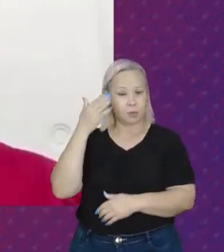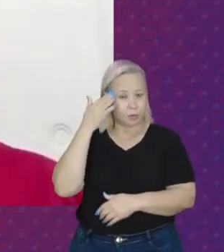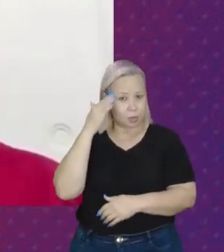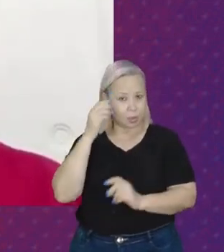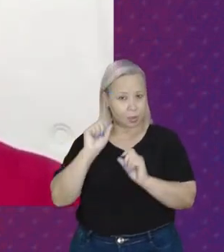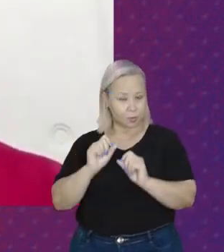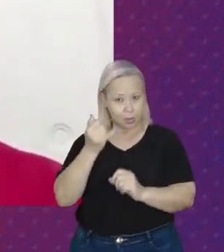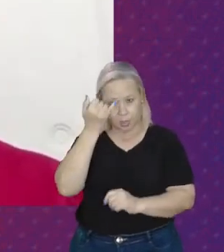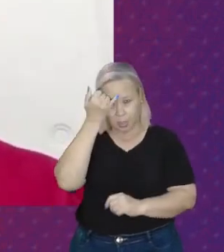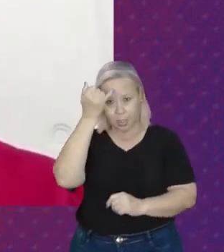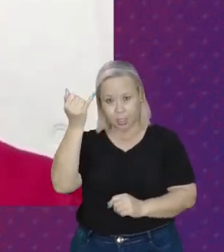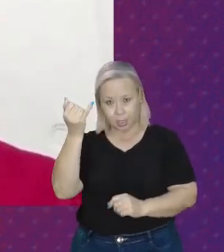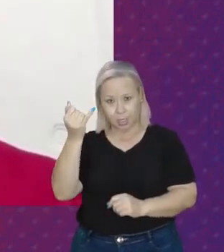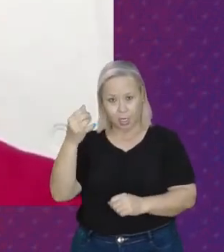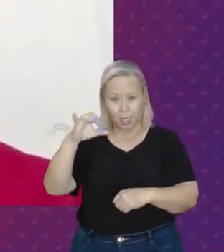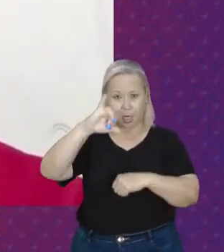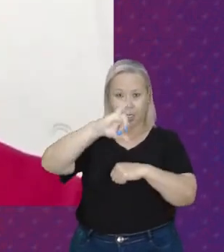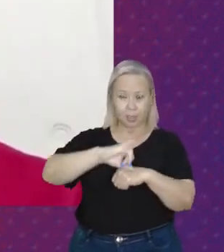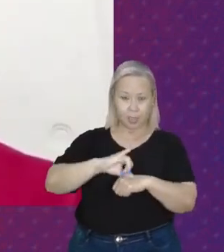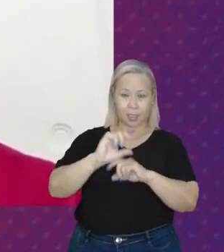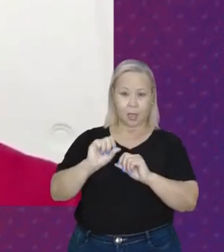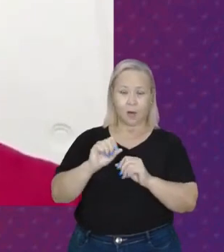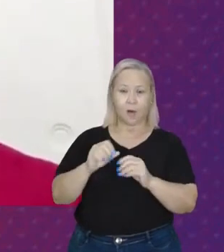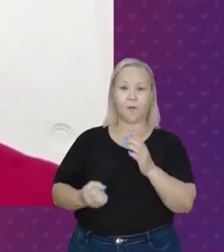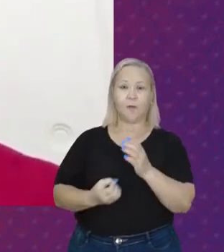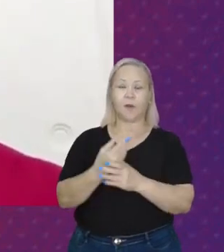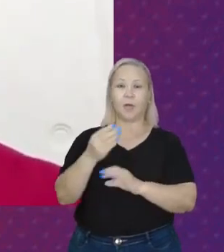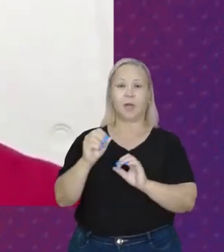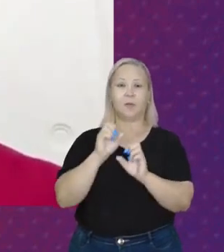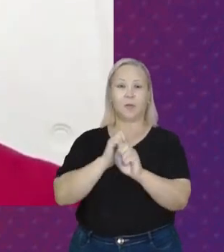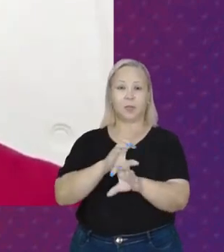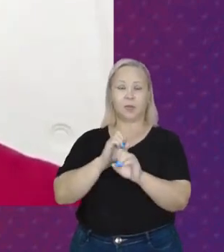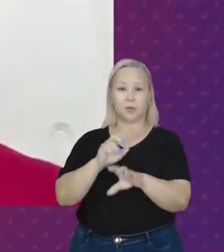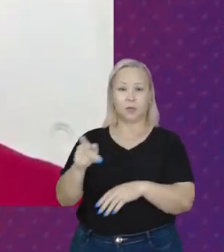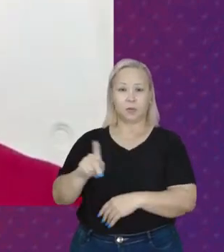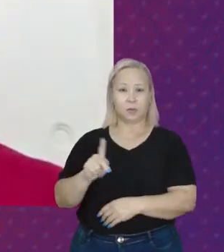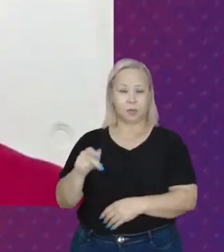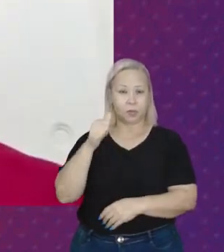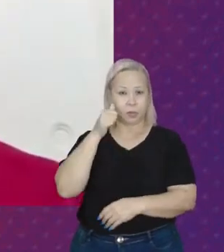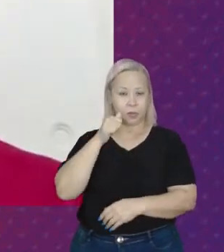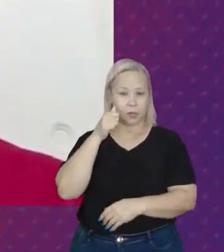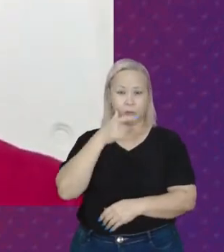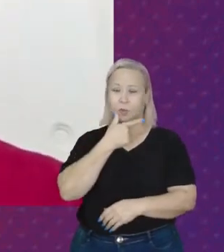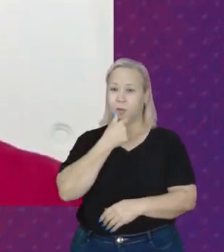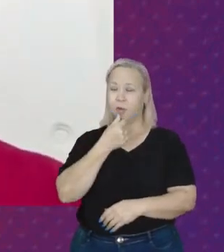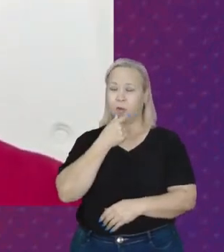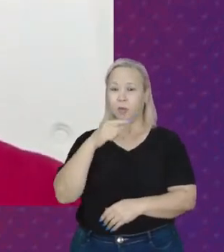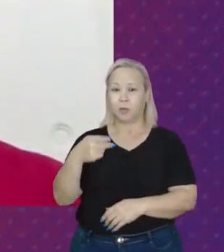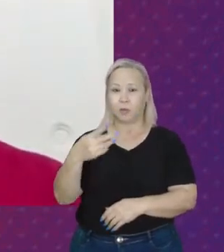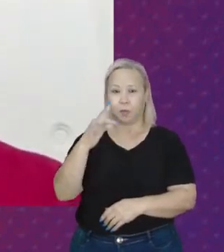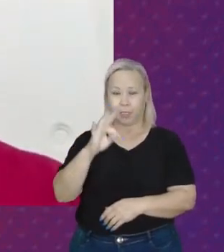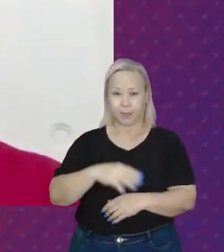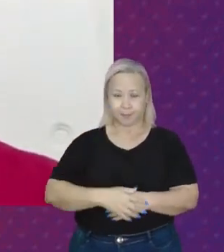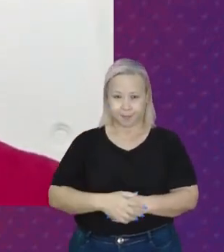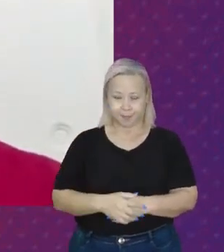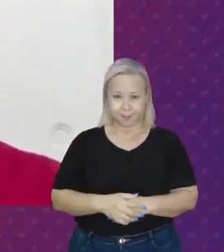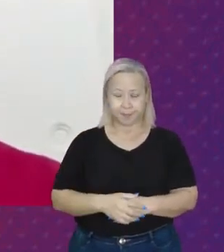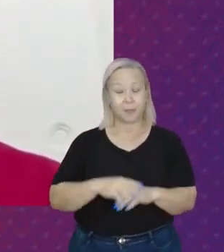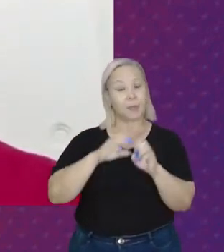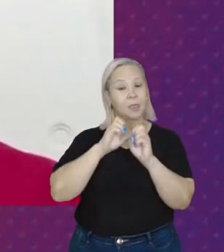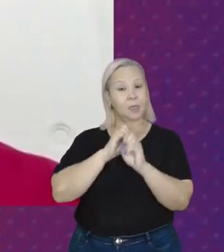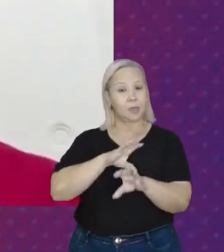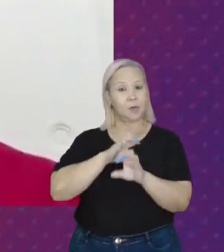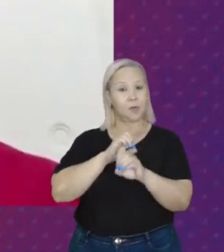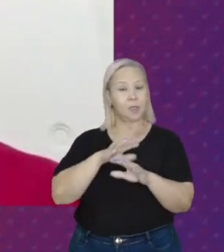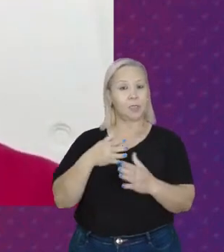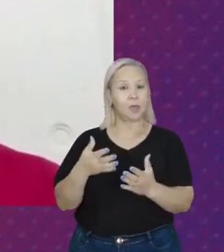a ideia matriz foi formulada pelos educadores e pelas educadoras do PT. Então, a educação